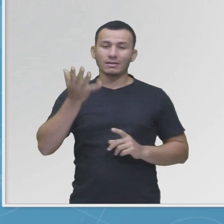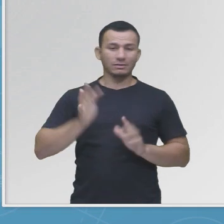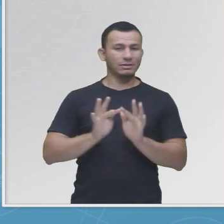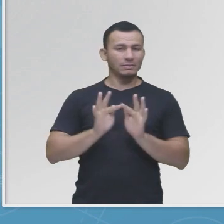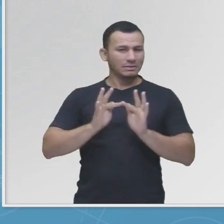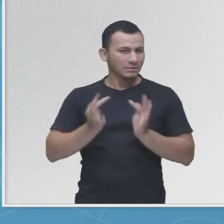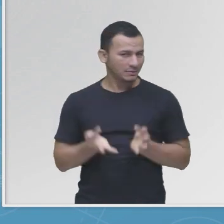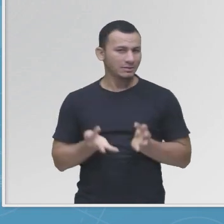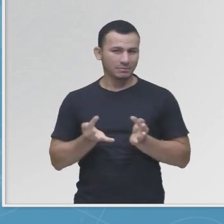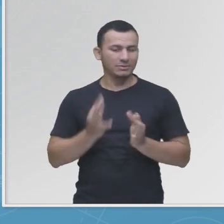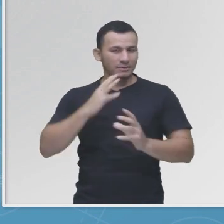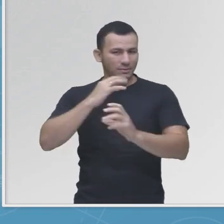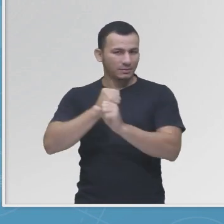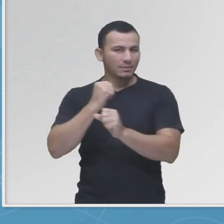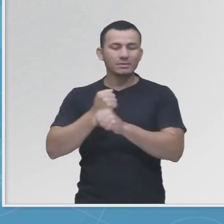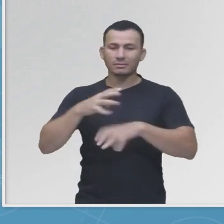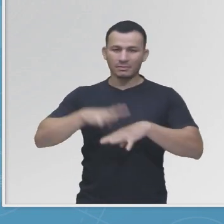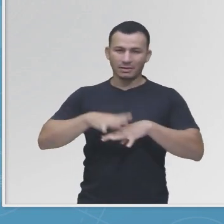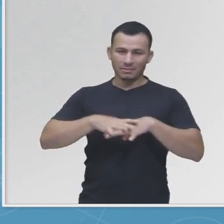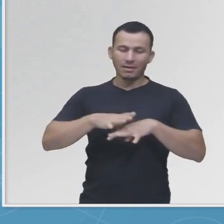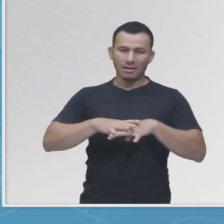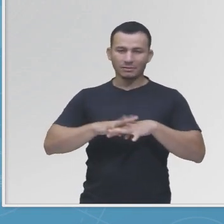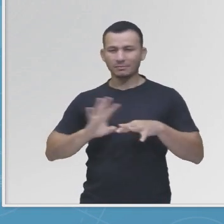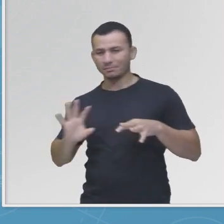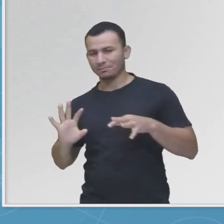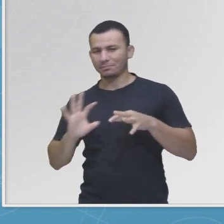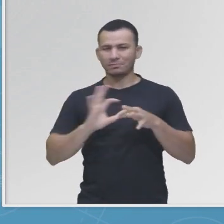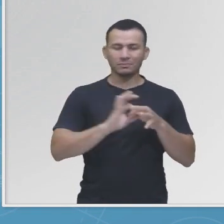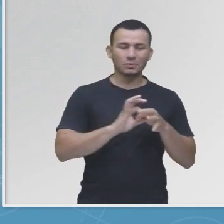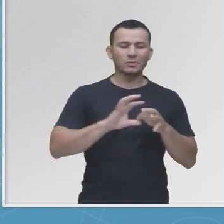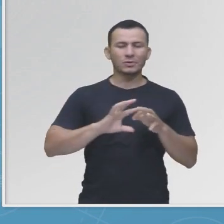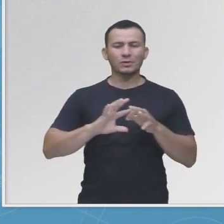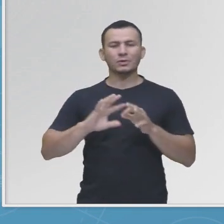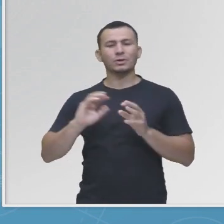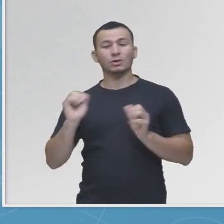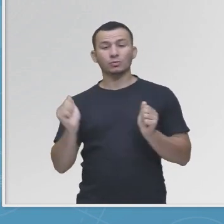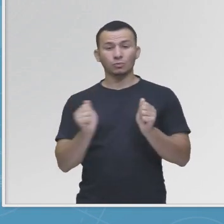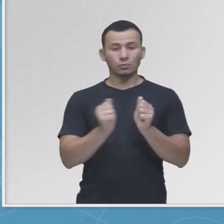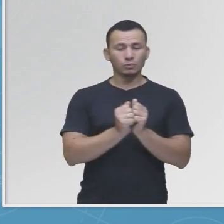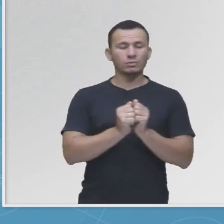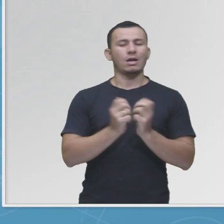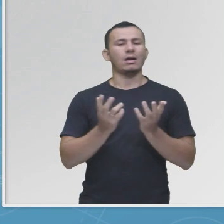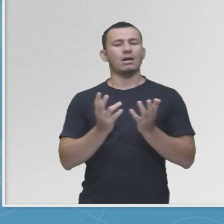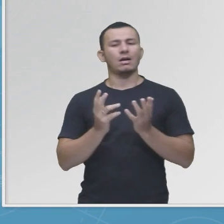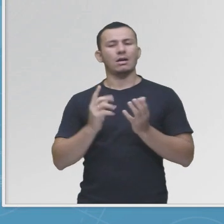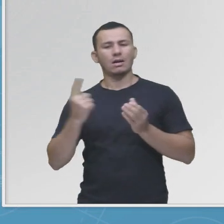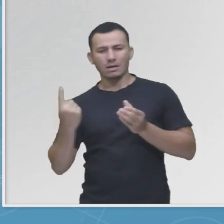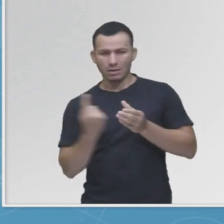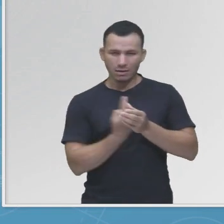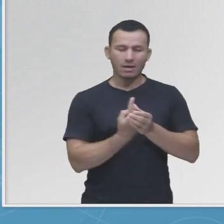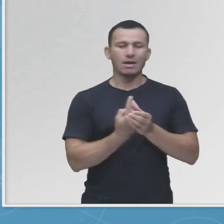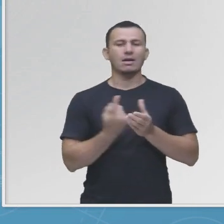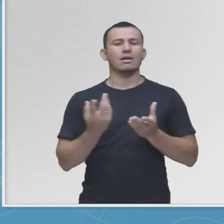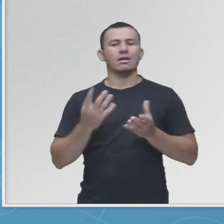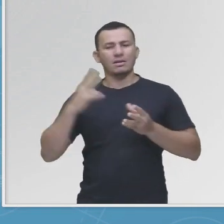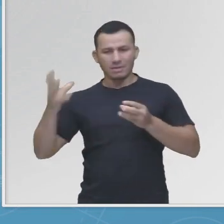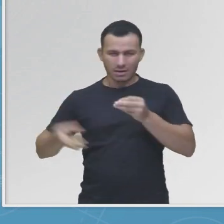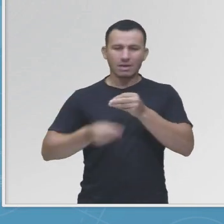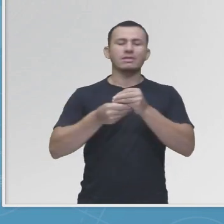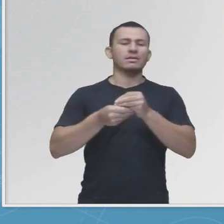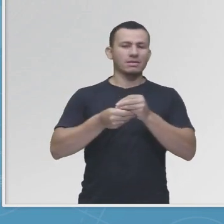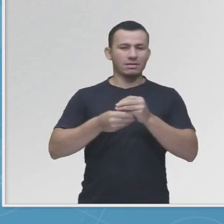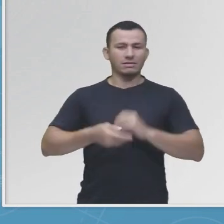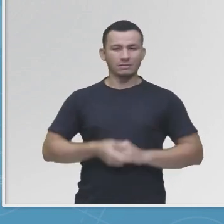matemáticas. Ela está ligada à ideia de juntar, de reunir, de agregar, de